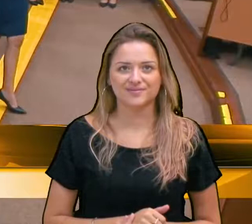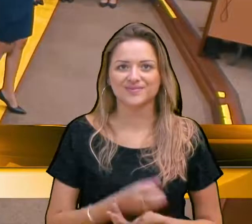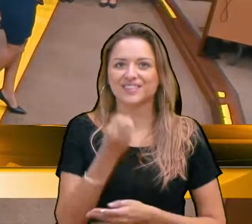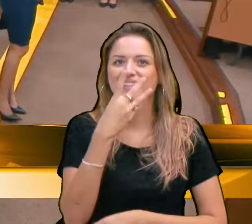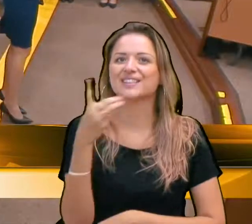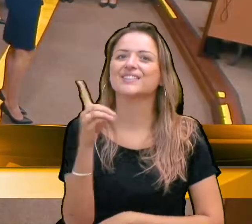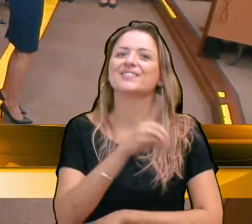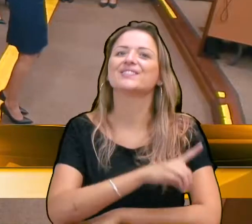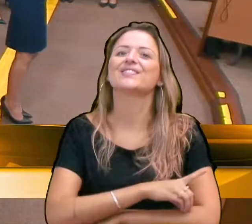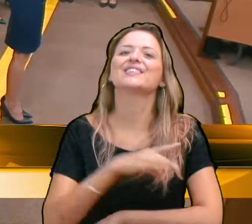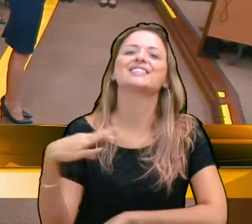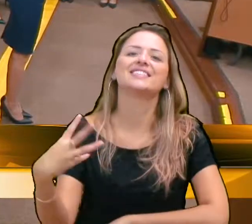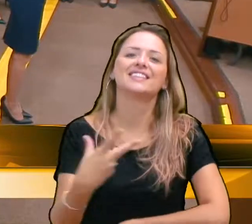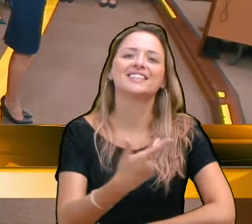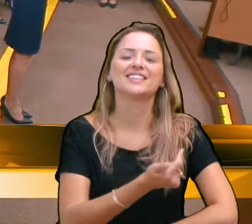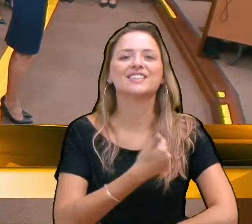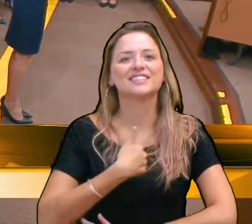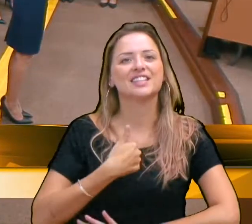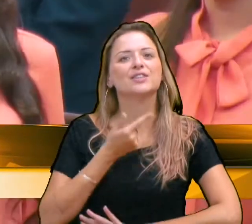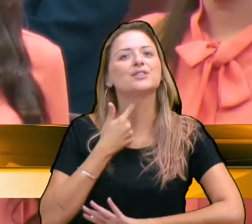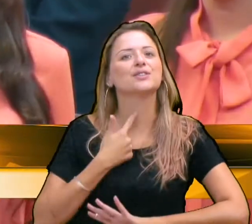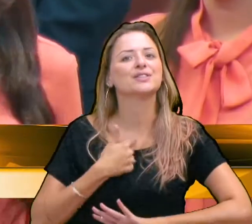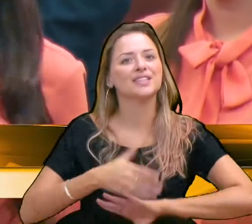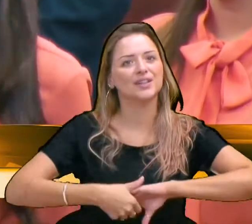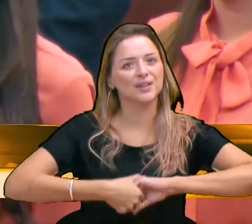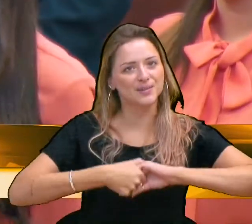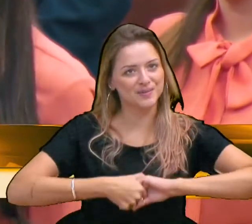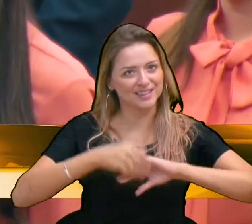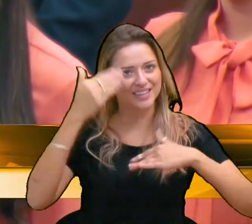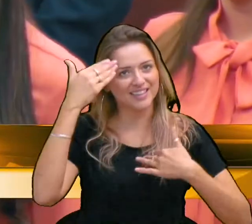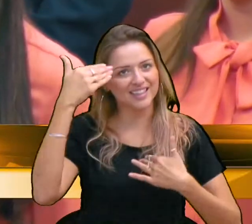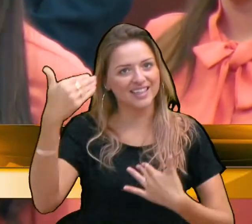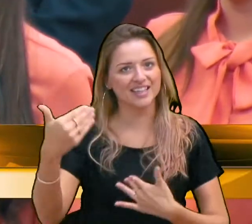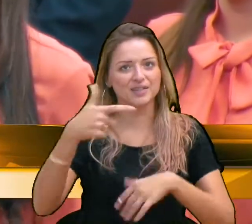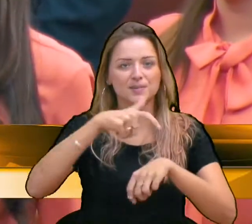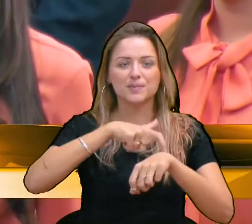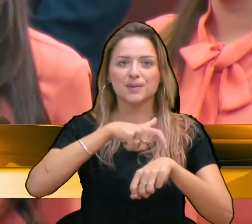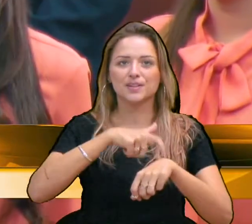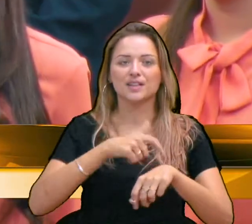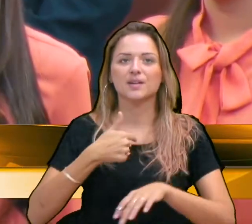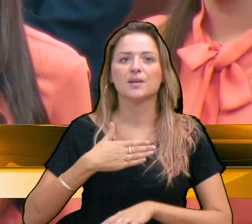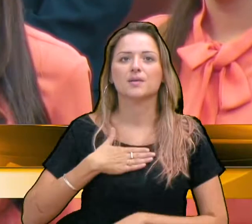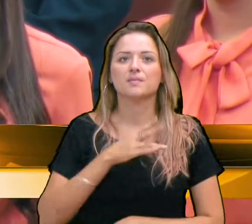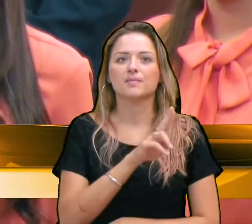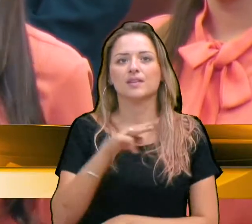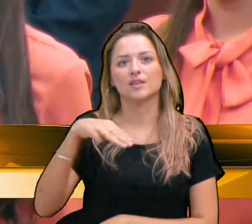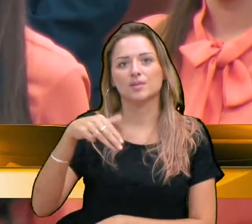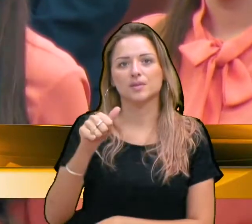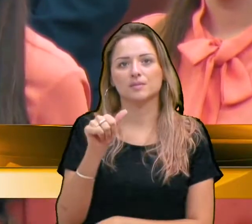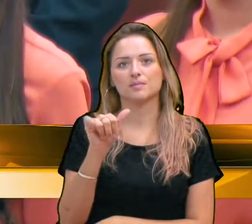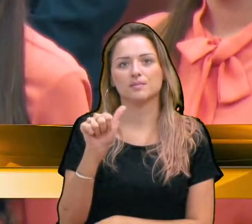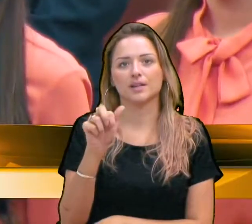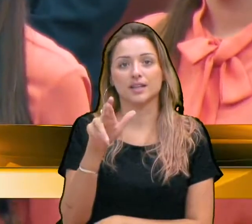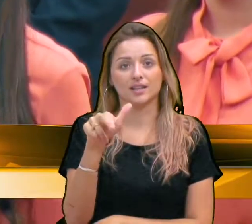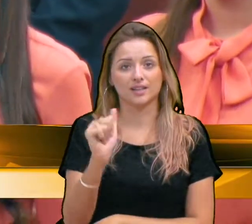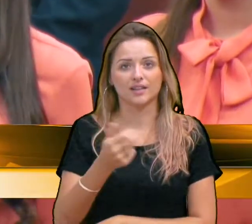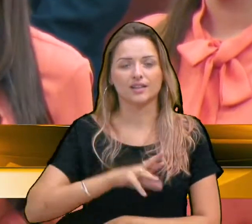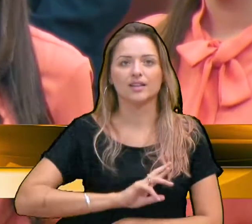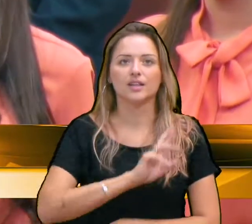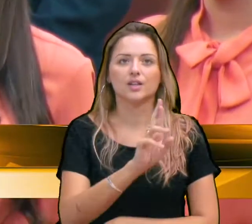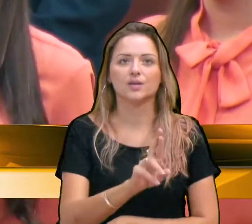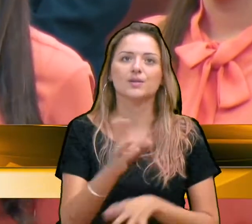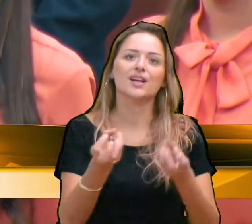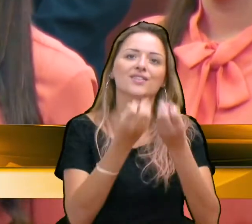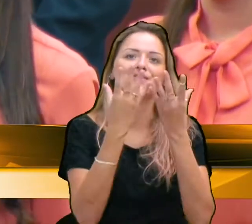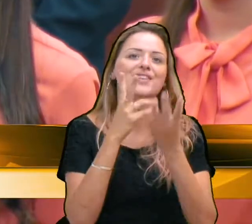Bom dia a todos. Gostaria de cumprimentá-los e agradecer pela abertura. Sou Maiara Perottoni e represento a Festa